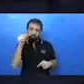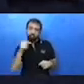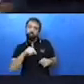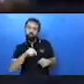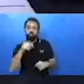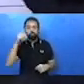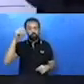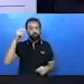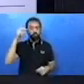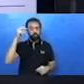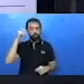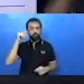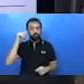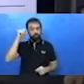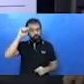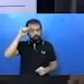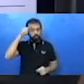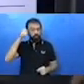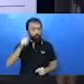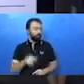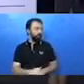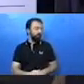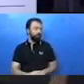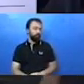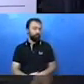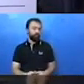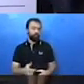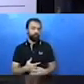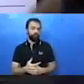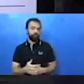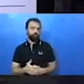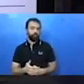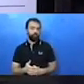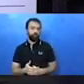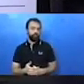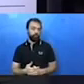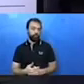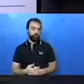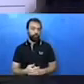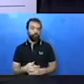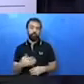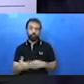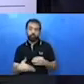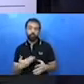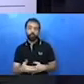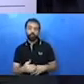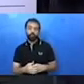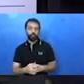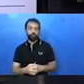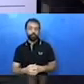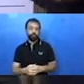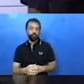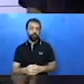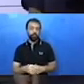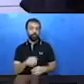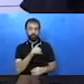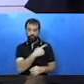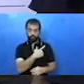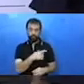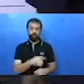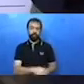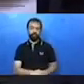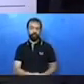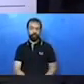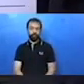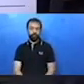divisas de preto. Faça isso em todos os estados vizinhos. E depois, com a rosa dos